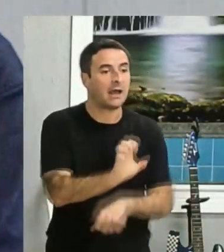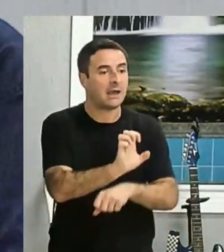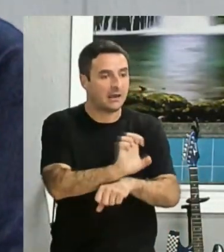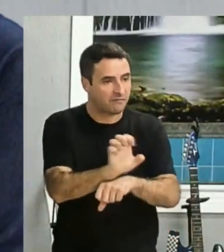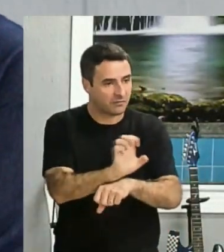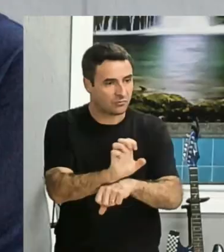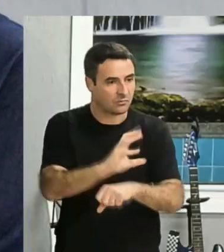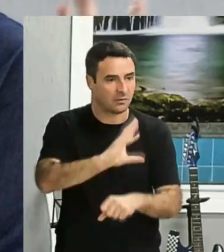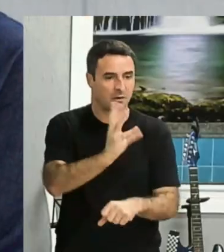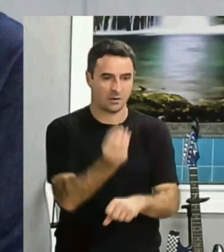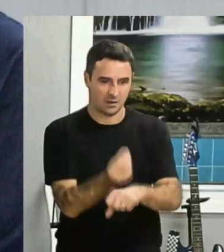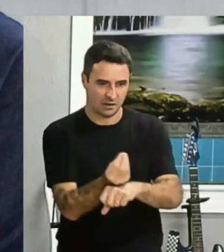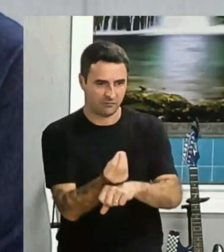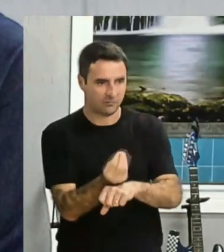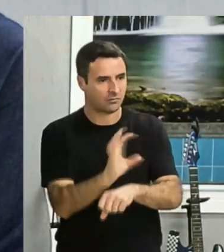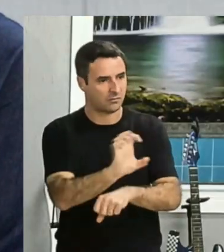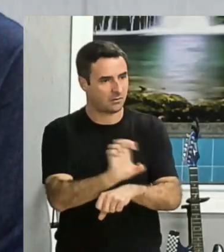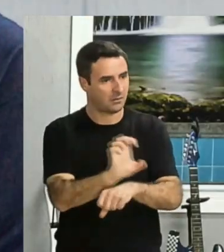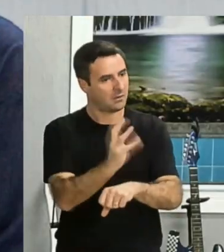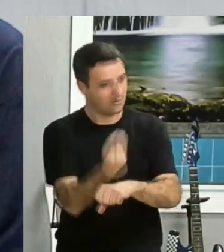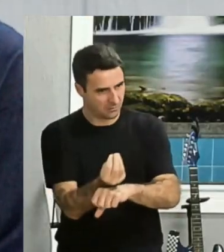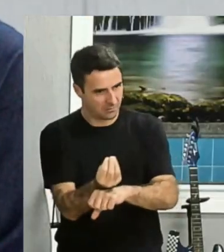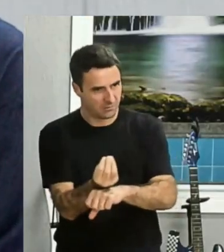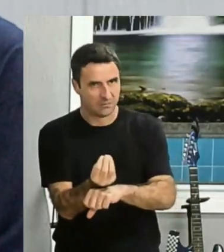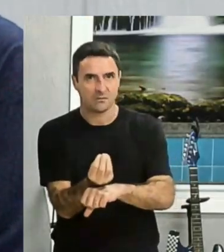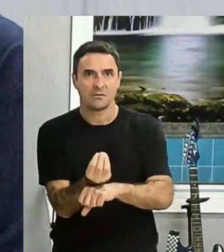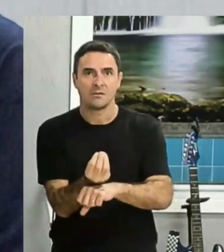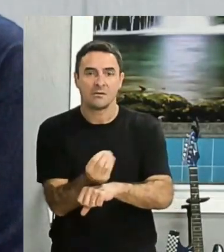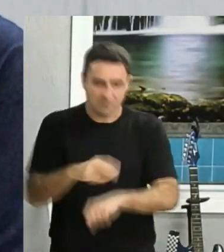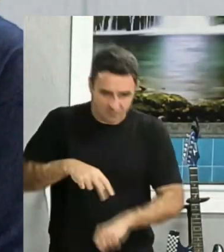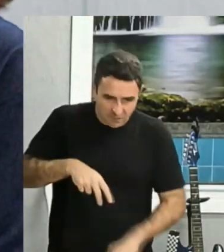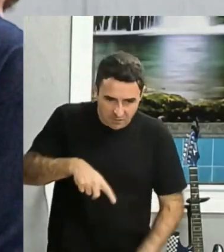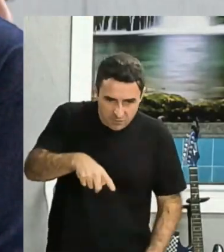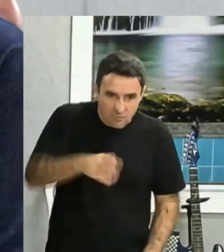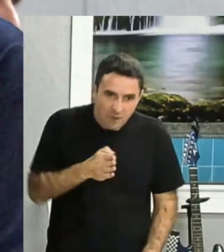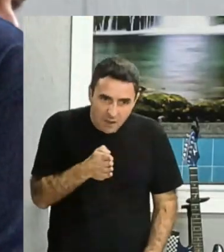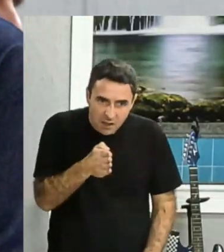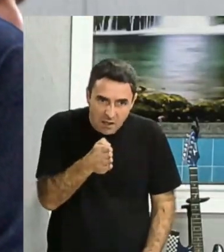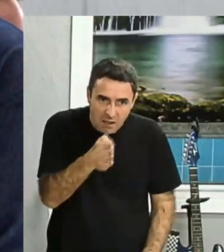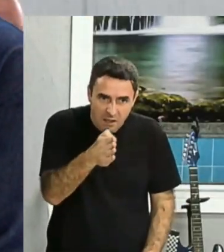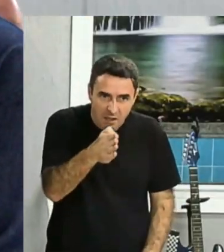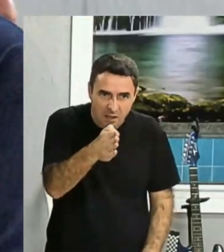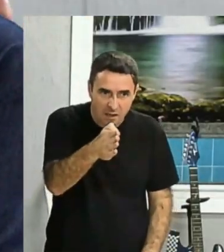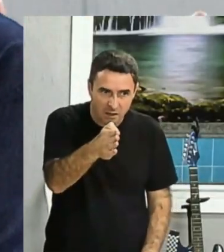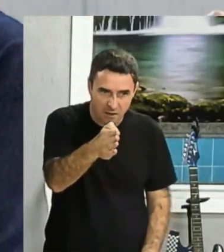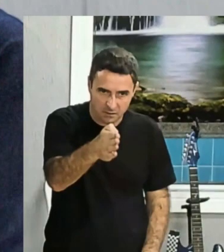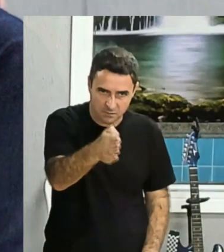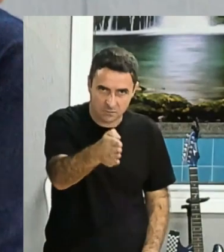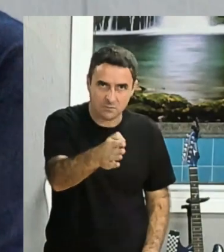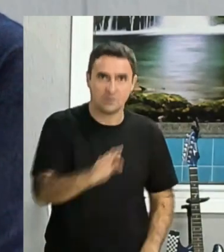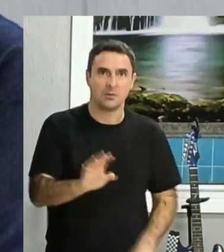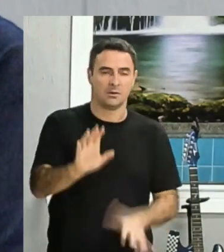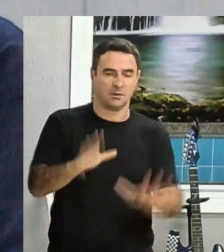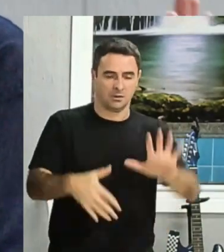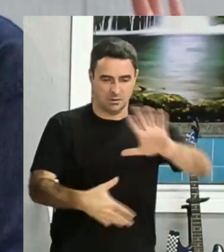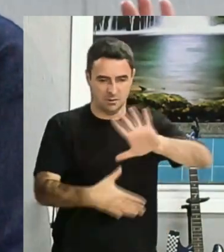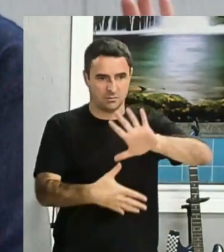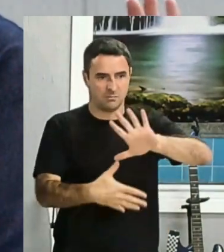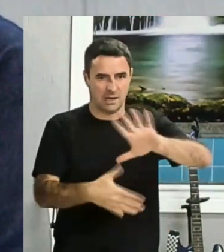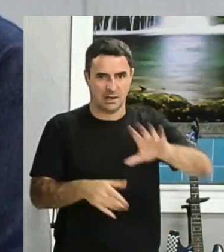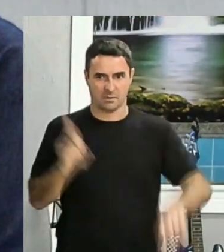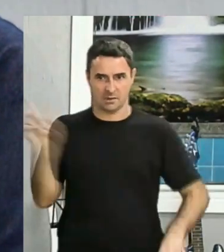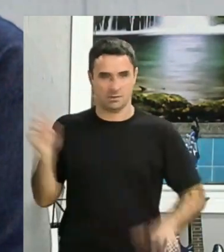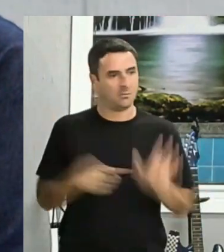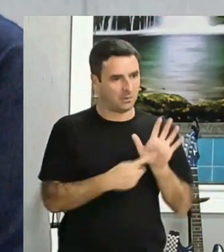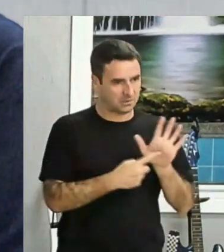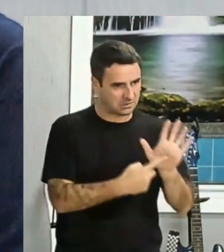mais, vou voltar um pouquinho. Andando no sentido horizontal de